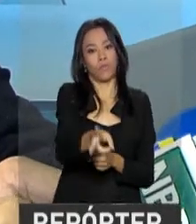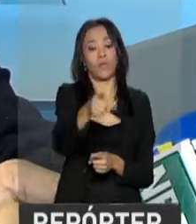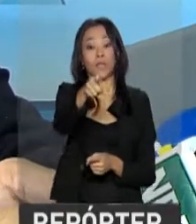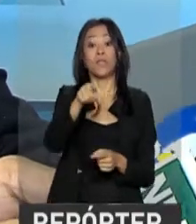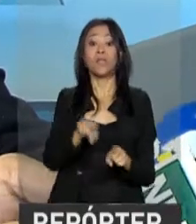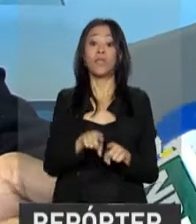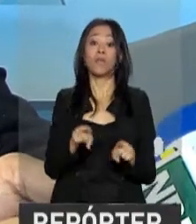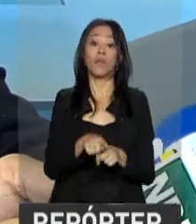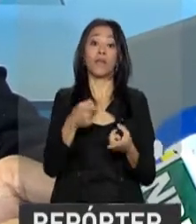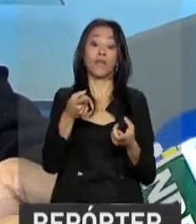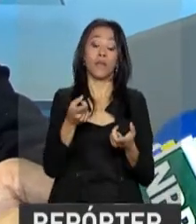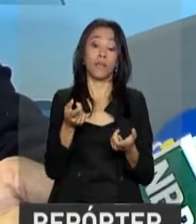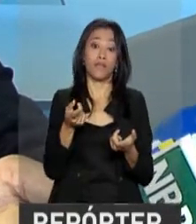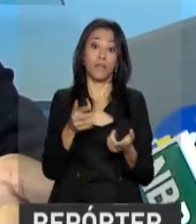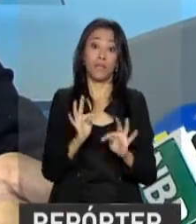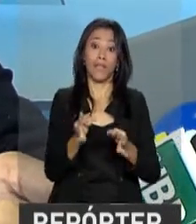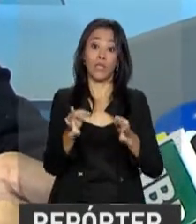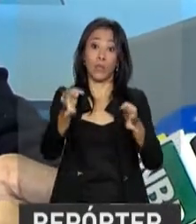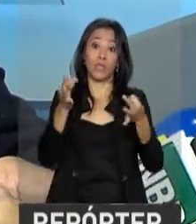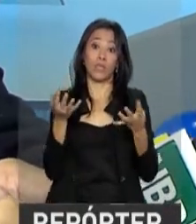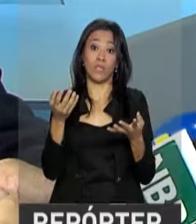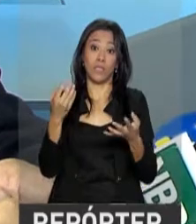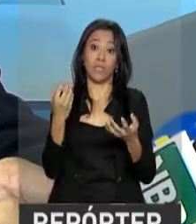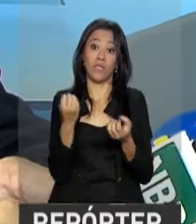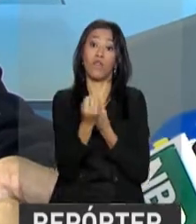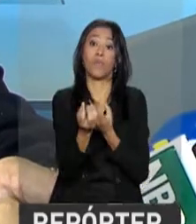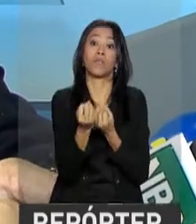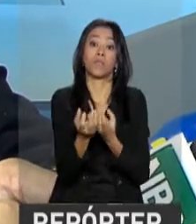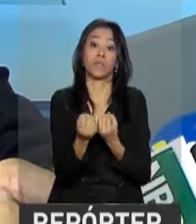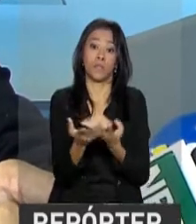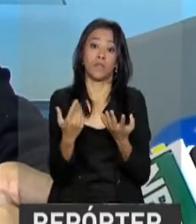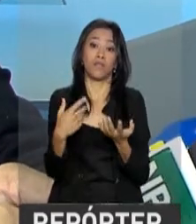da informação. Eu vejo isso como